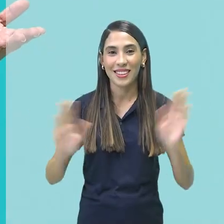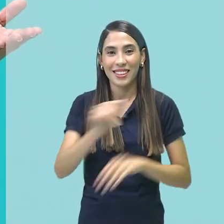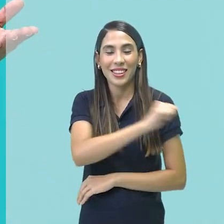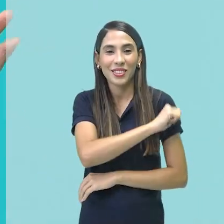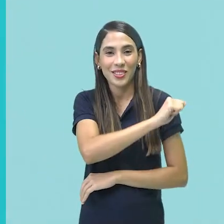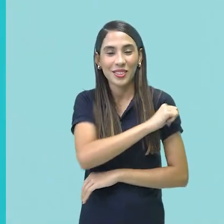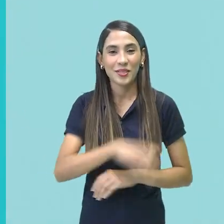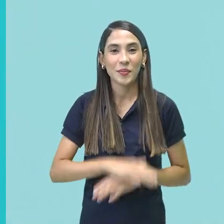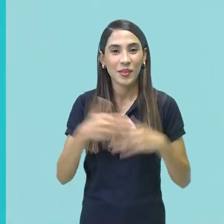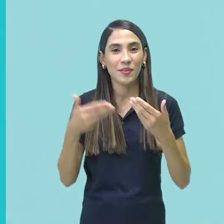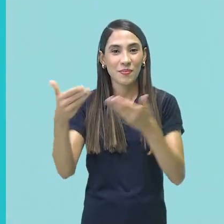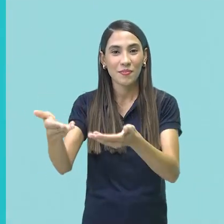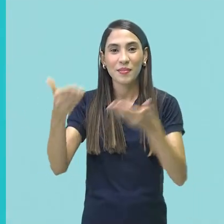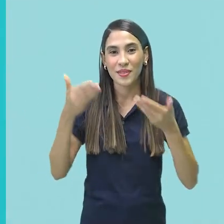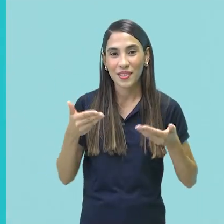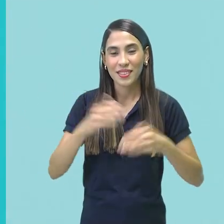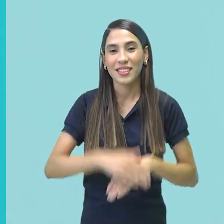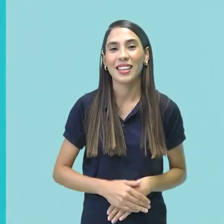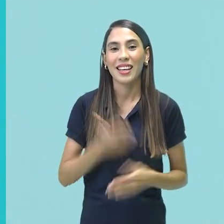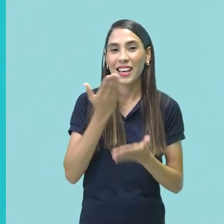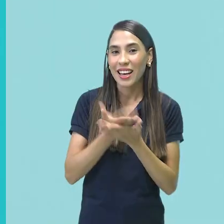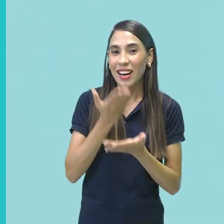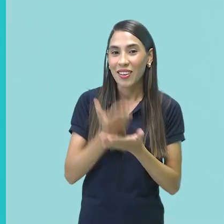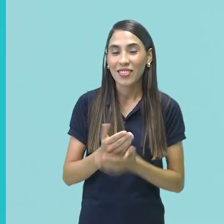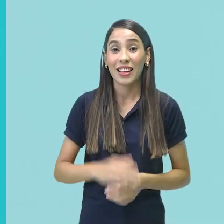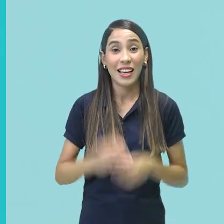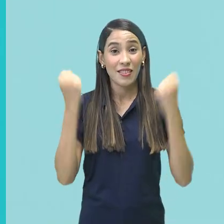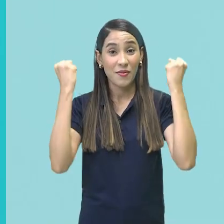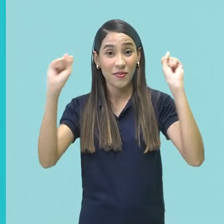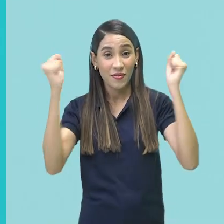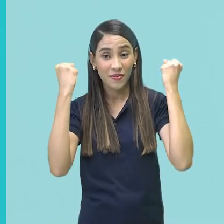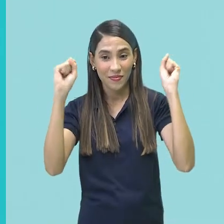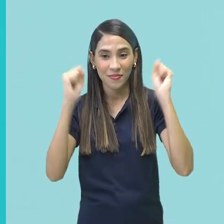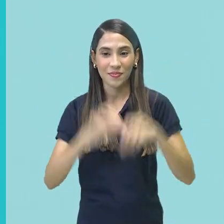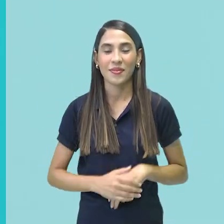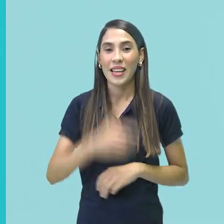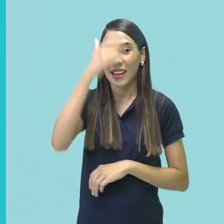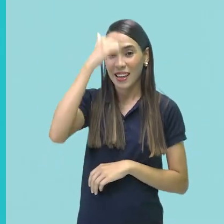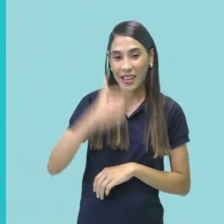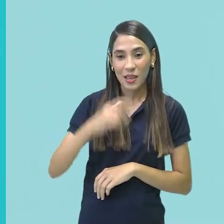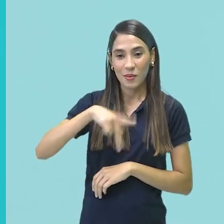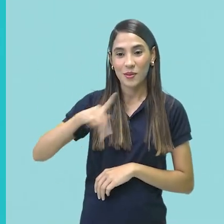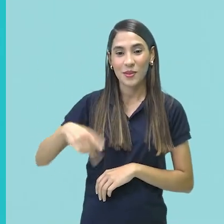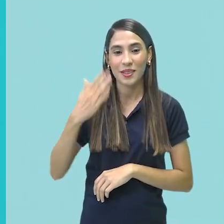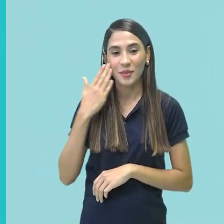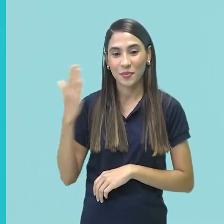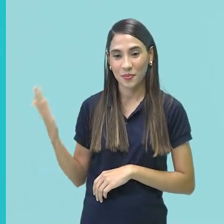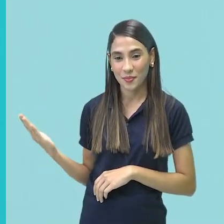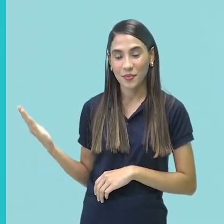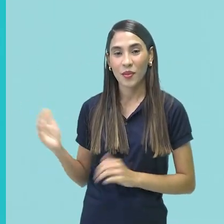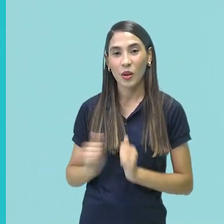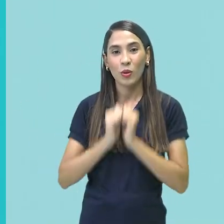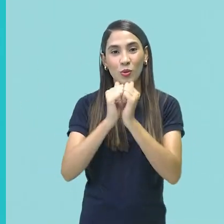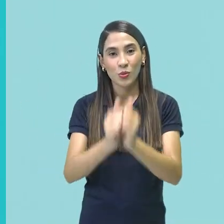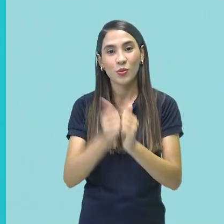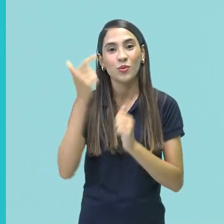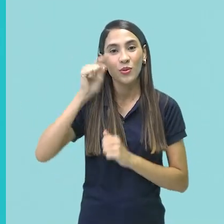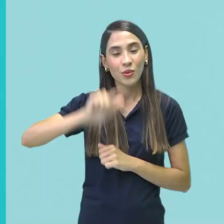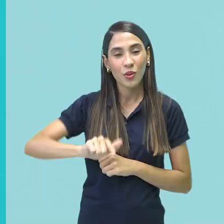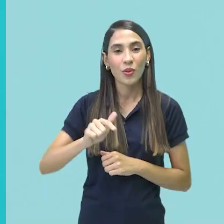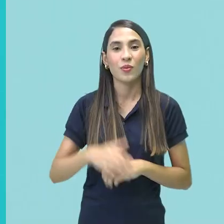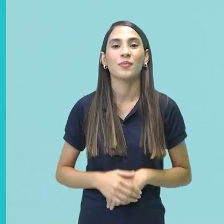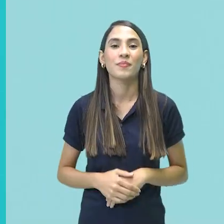Oi, gente! Sejam bem-vindos à nossa aula de Educação Física. Eu sou a professora Jucimara, estou aqui mais uma vez